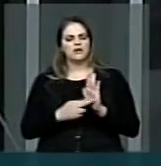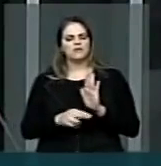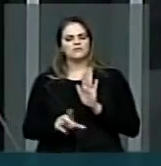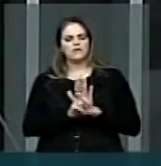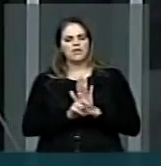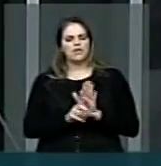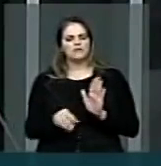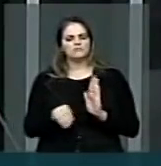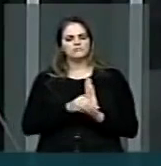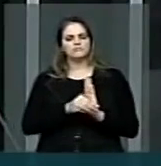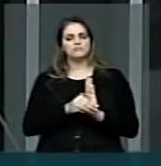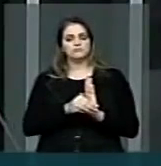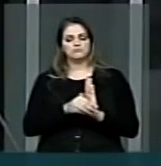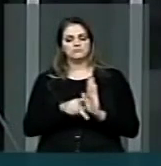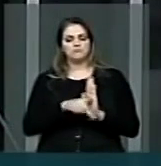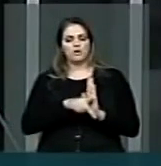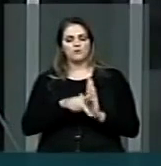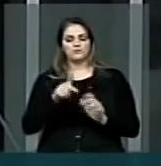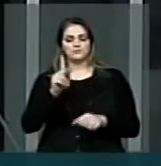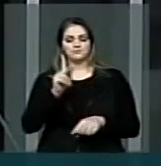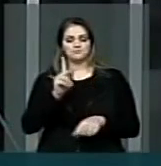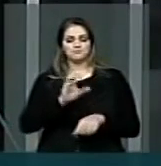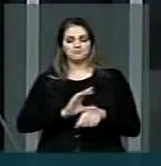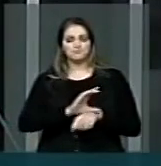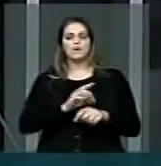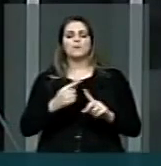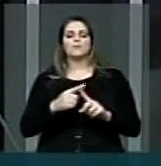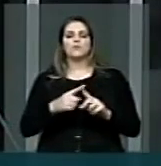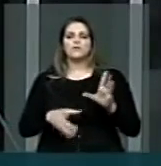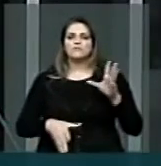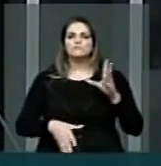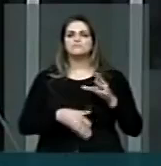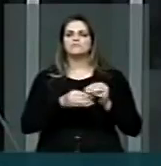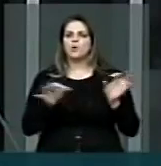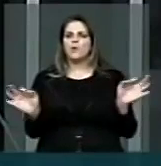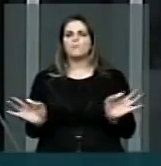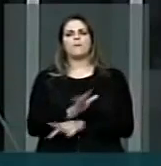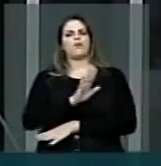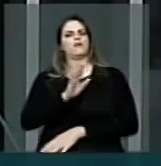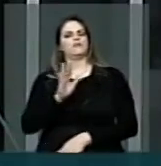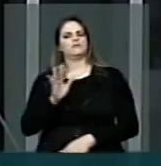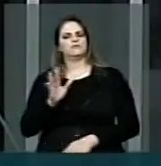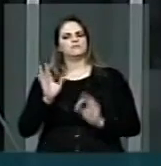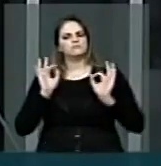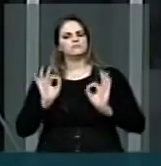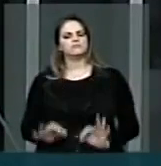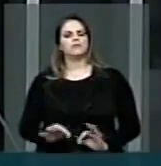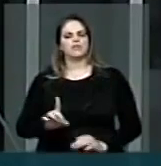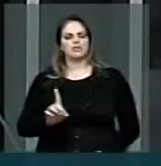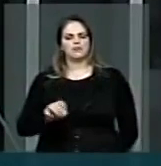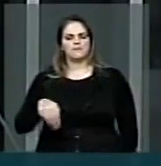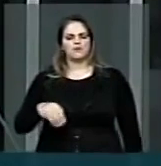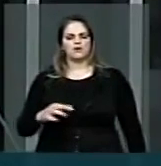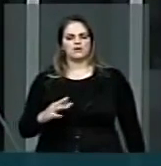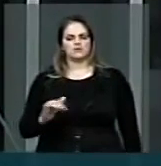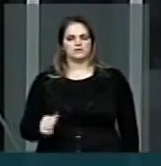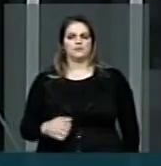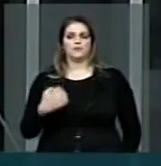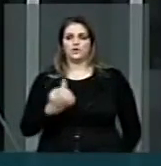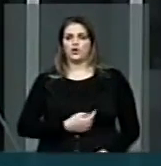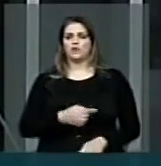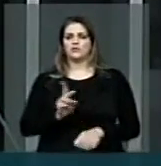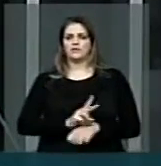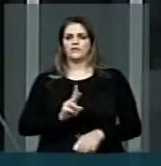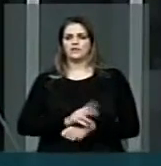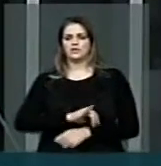Eles ali estão porque se completam, porque juntos constituem um dos pilares do regime democrático. Defender os juízes